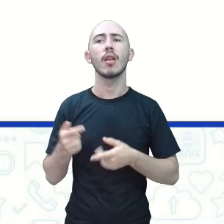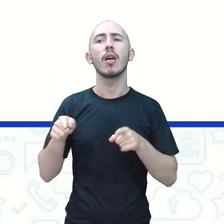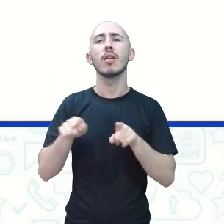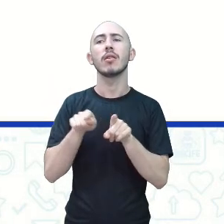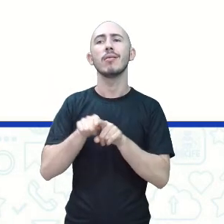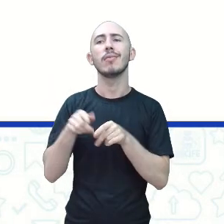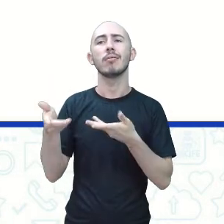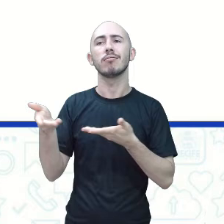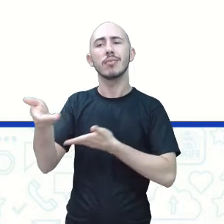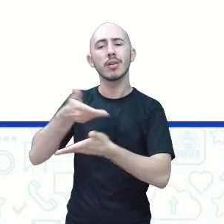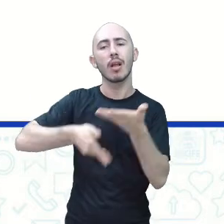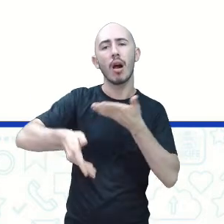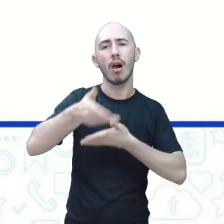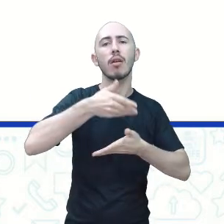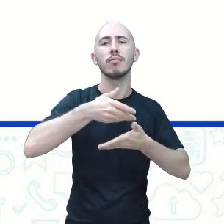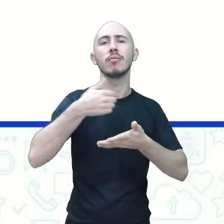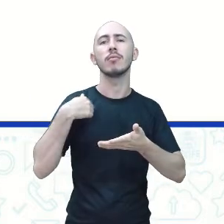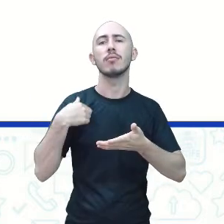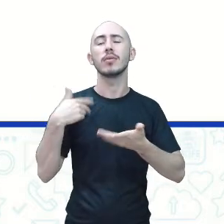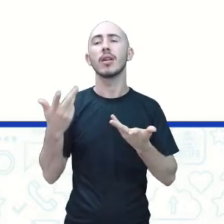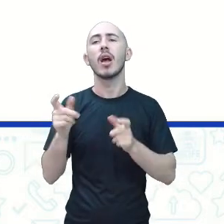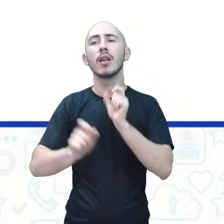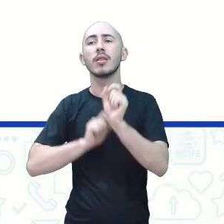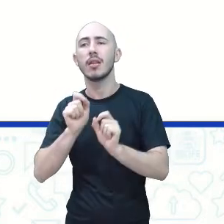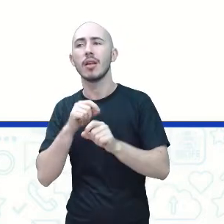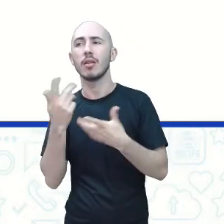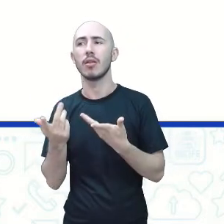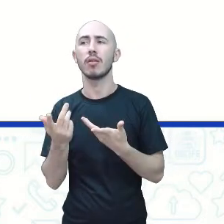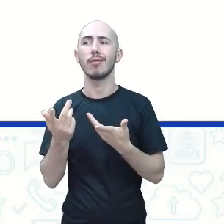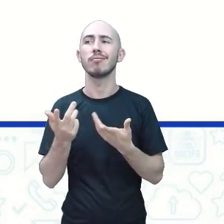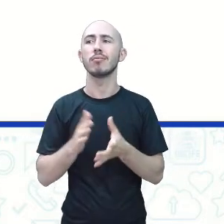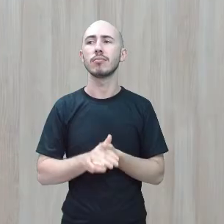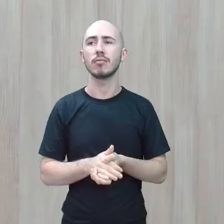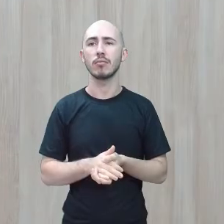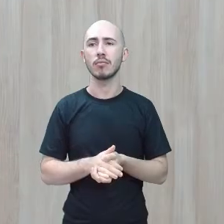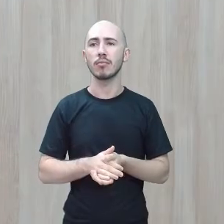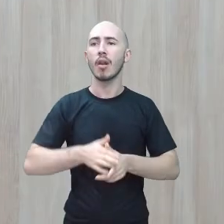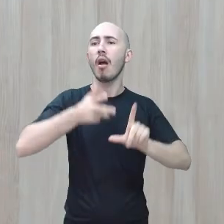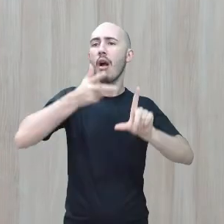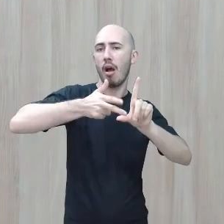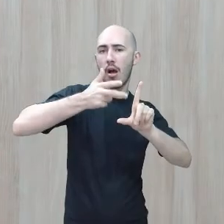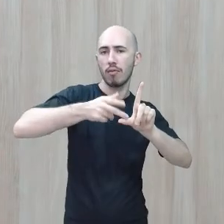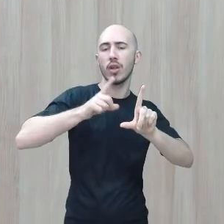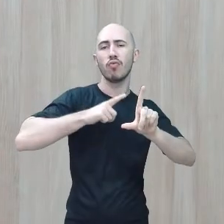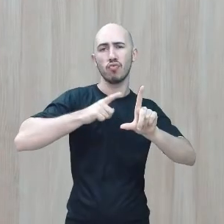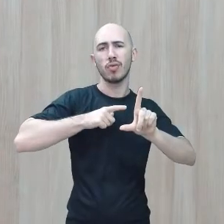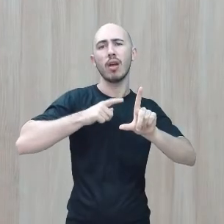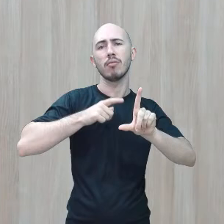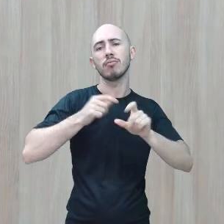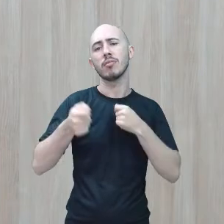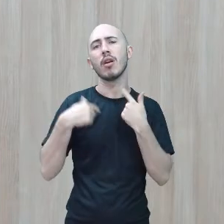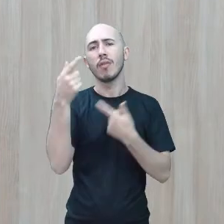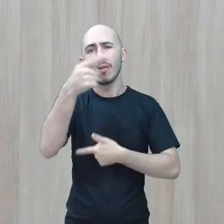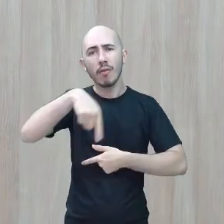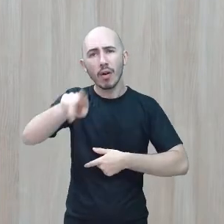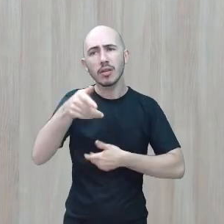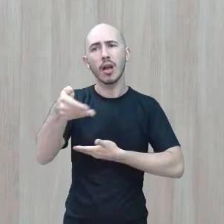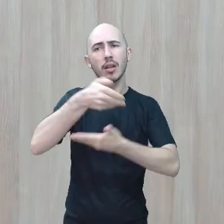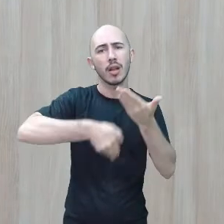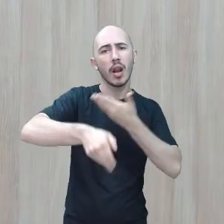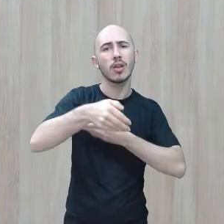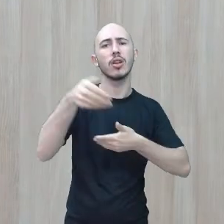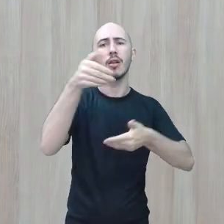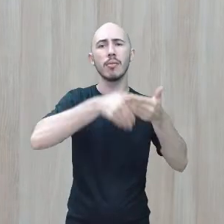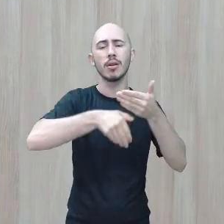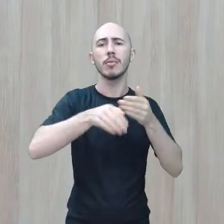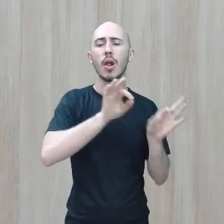interagindo com as transmissões ao vivo, né? Existem várias transmissões ao vivo aí que pode deixar a gente